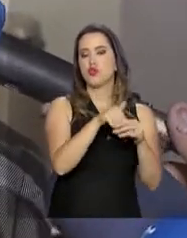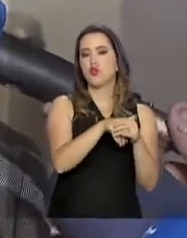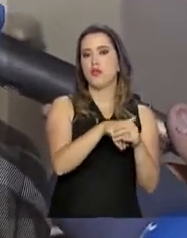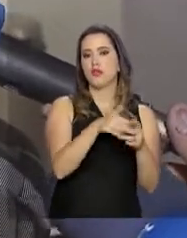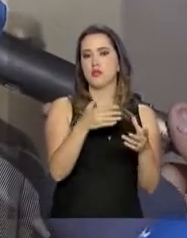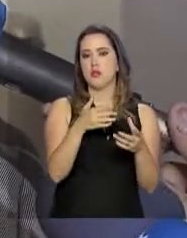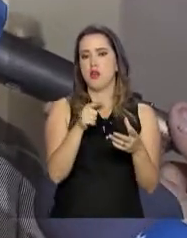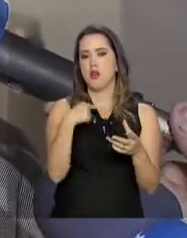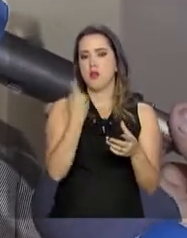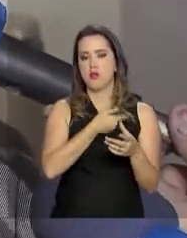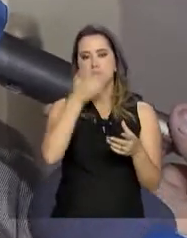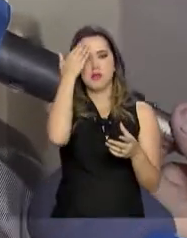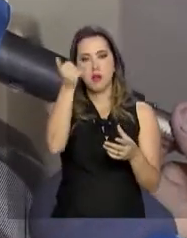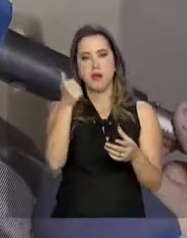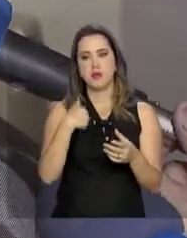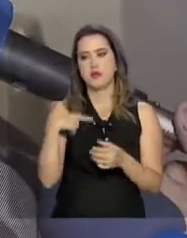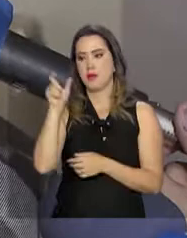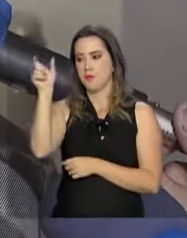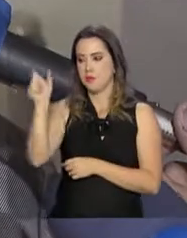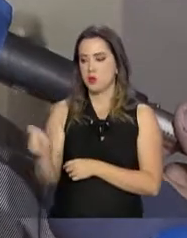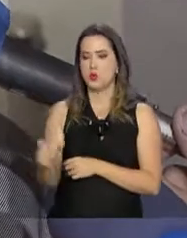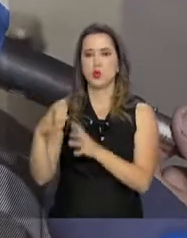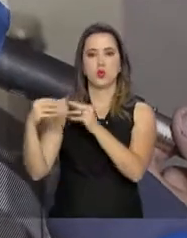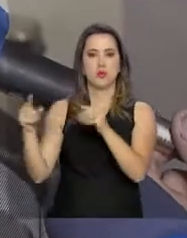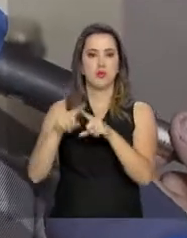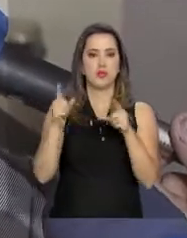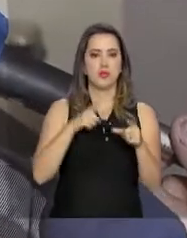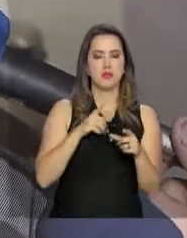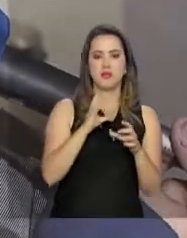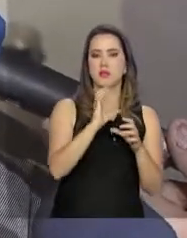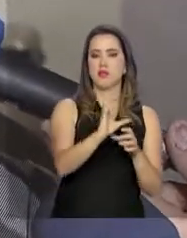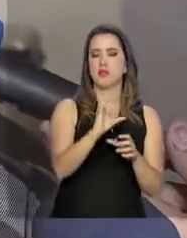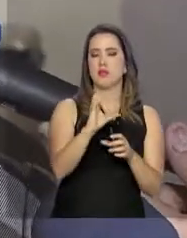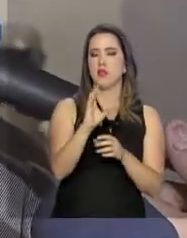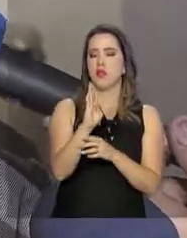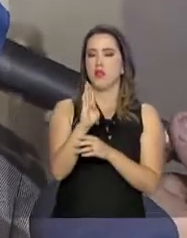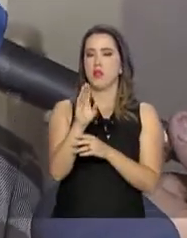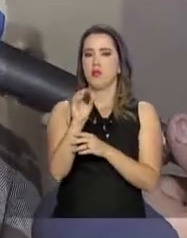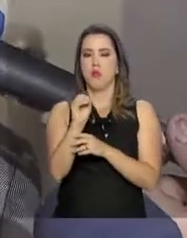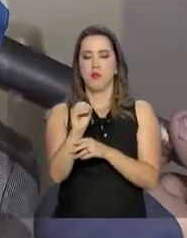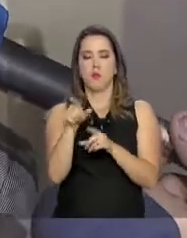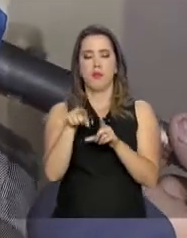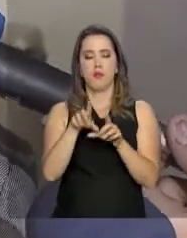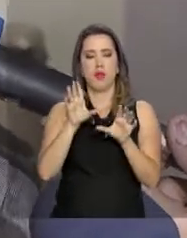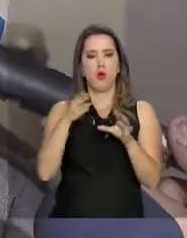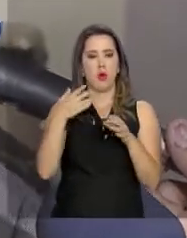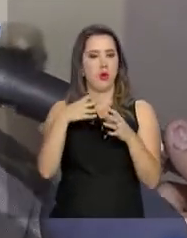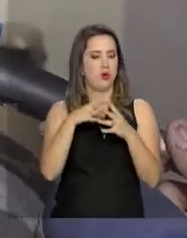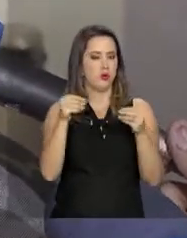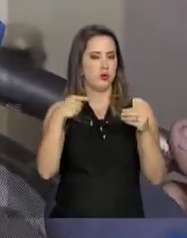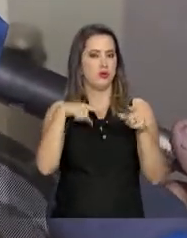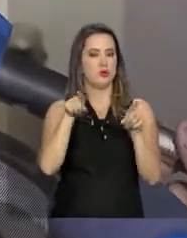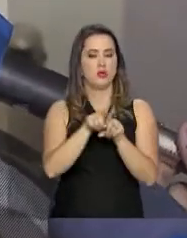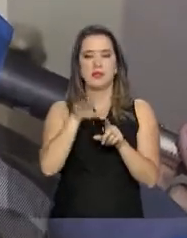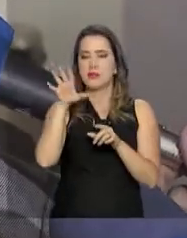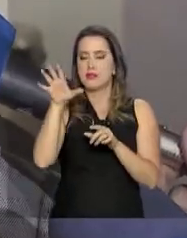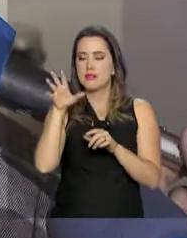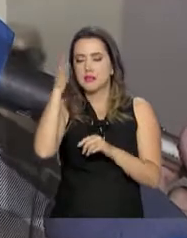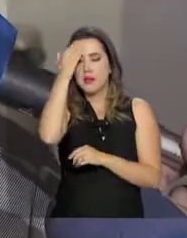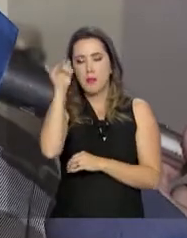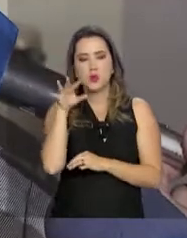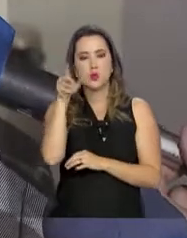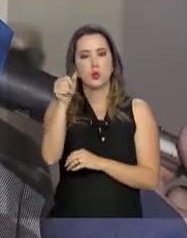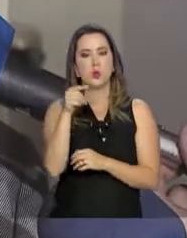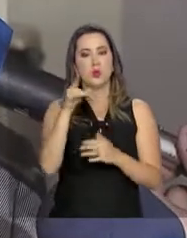desaparecido você tem um atestado de óbito a gente vai saber se um outro tirou o cnh carteira nacional de habilitação você vai saber e